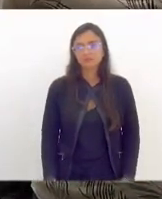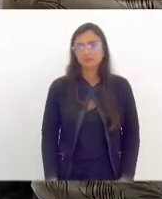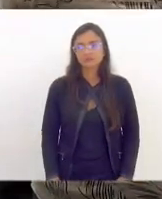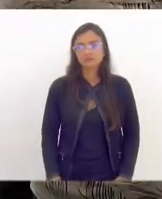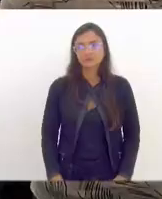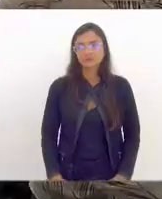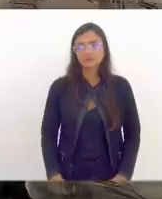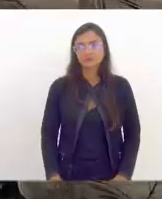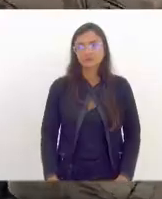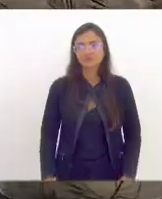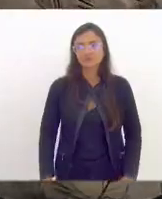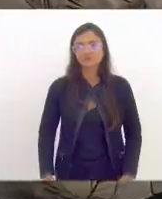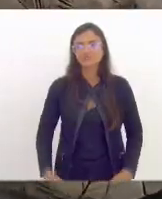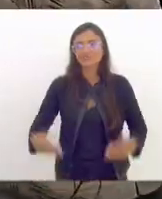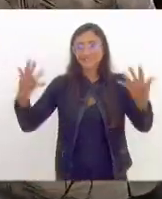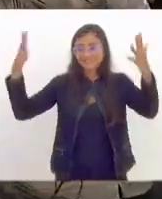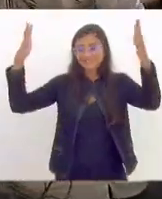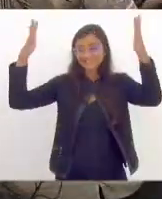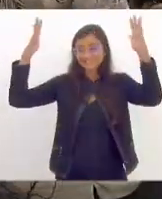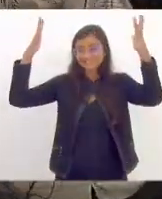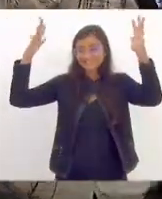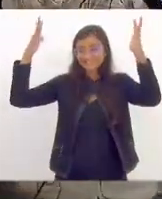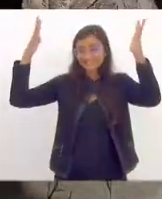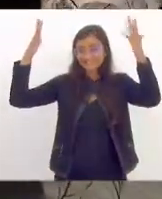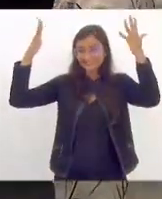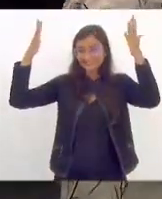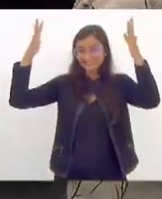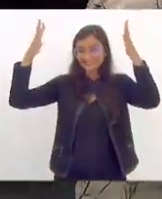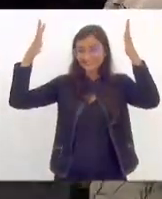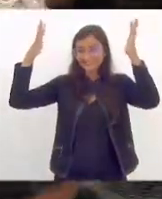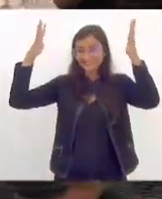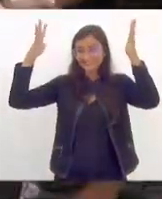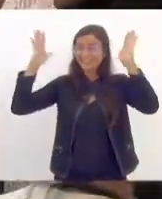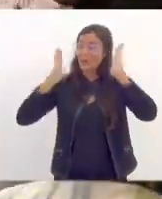foi mais uma chama de Palmas parabéns